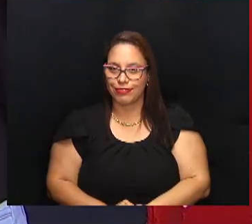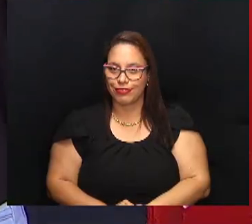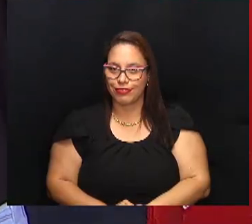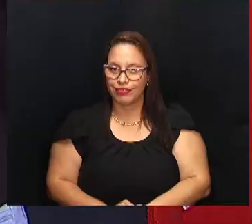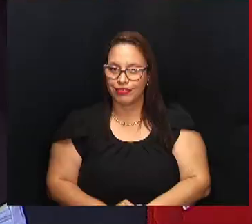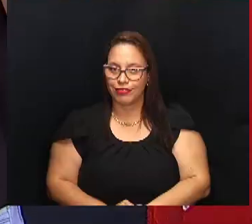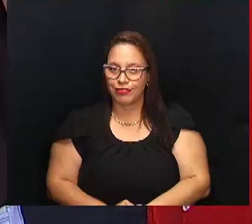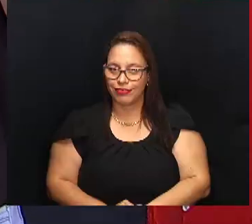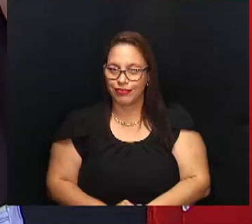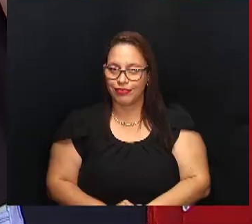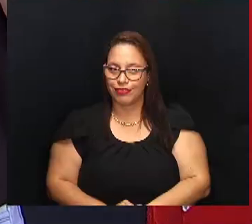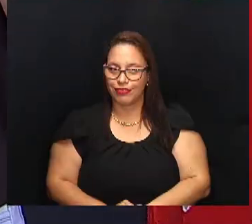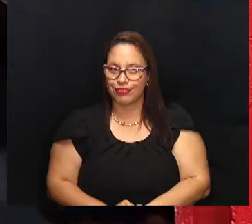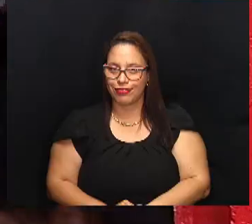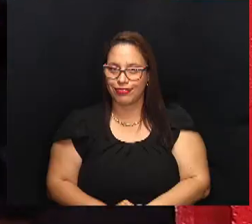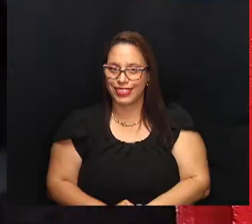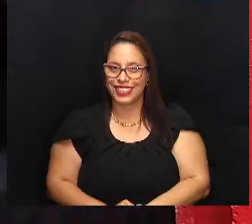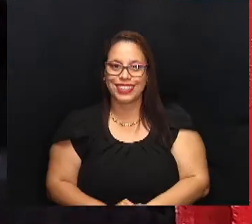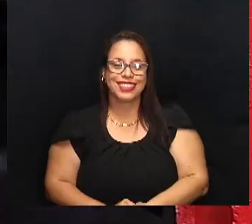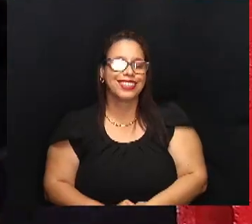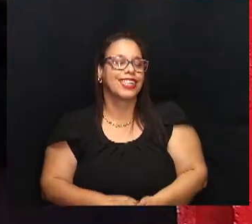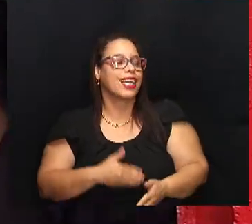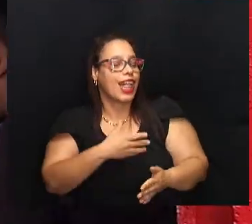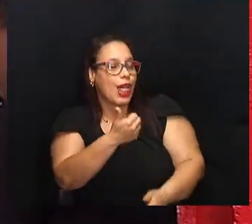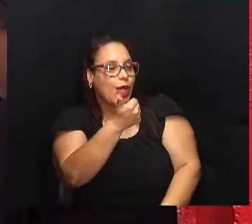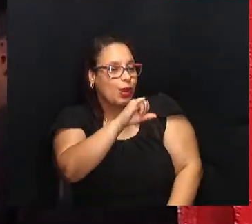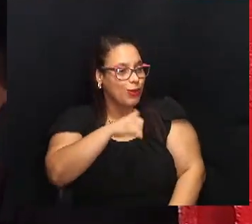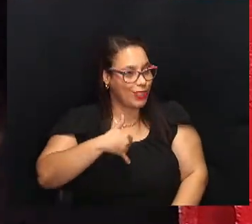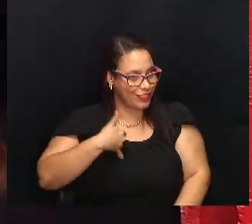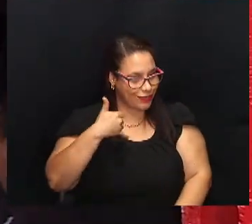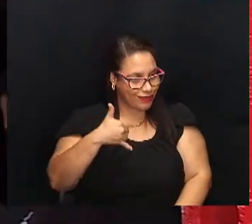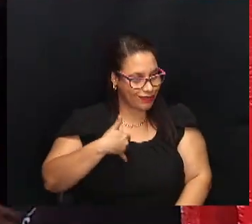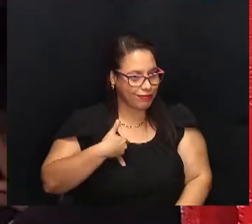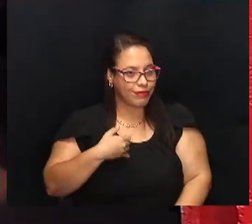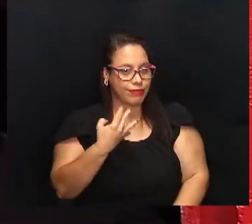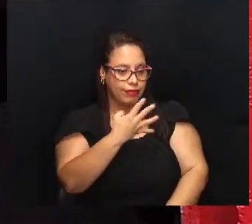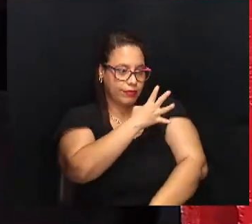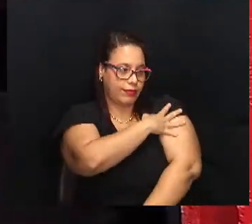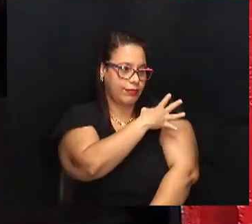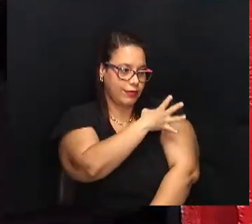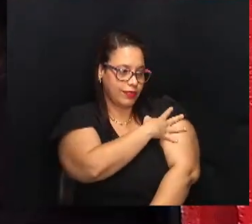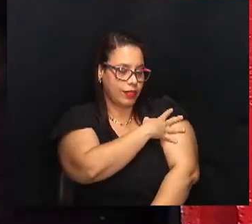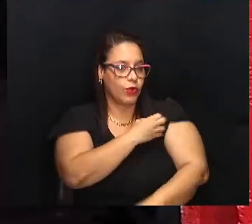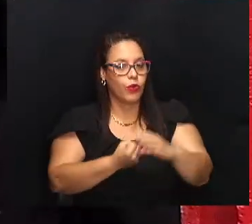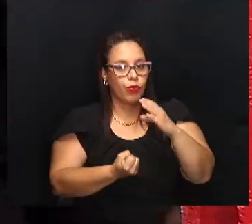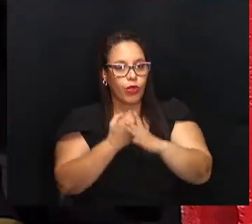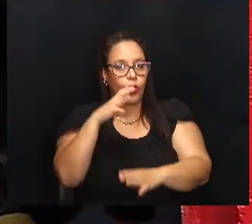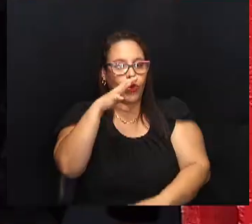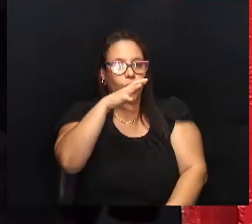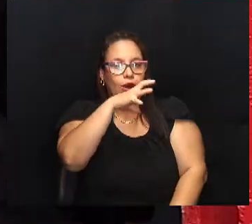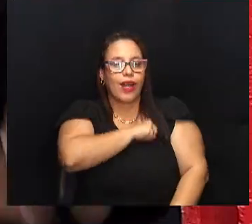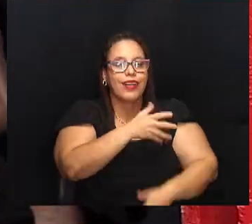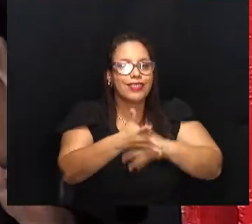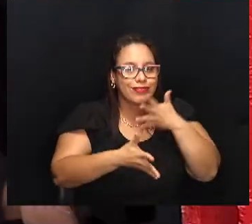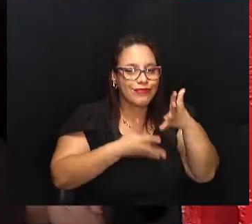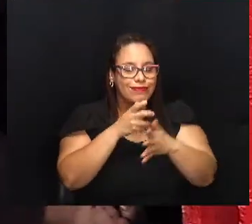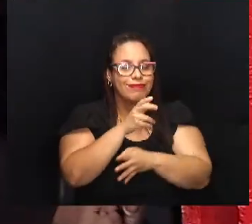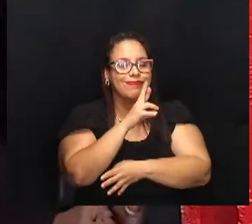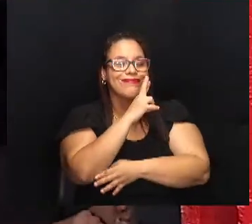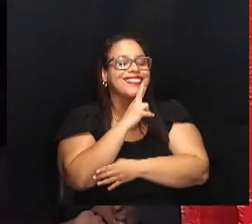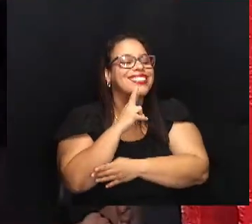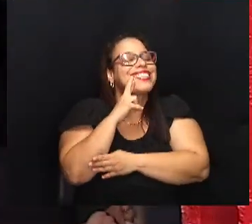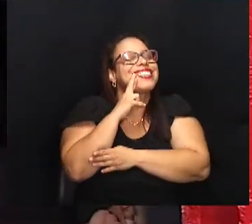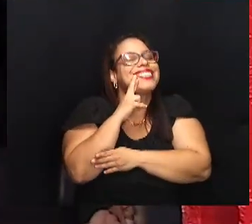do projeto Alfa e Ômega. Desde os meus 10 anos, né, na minha quarta série, eu descobri o amor pela Libras, e a Raeli, ela